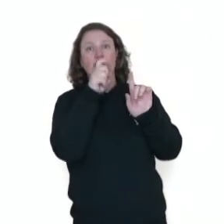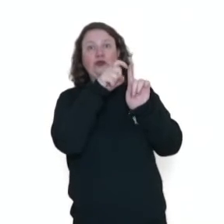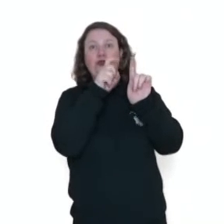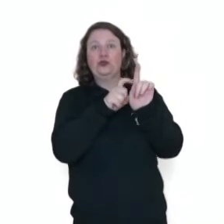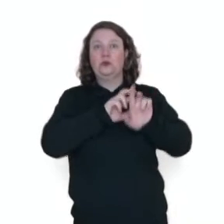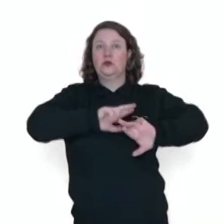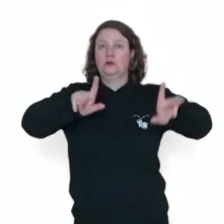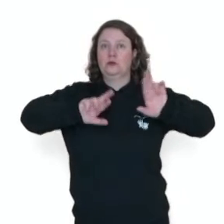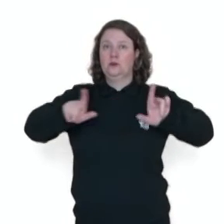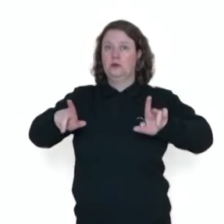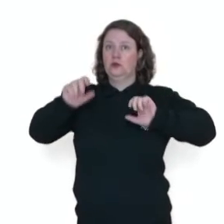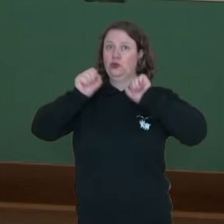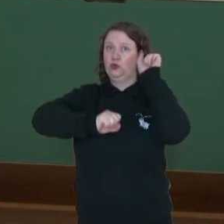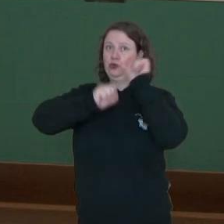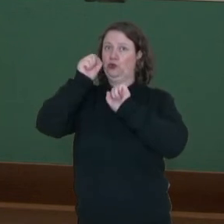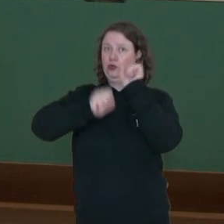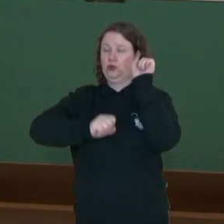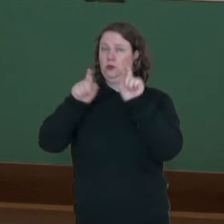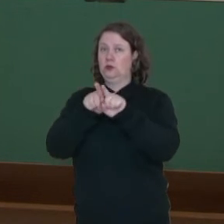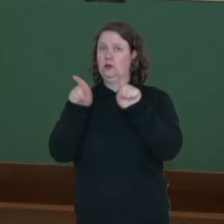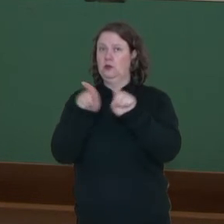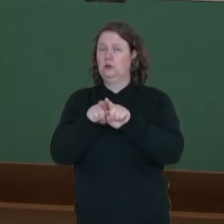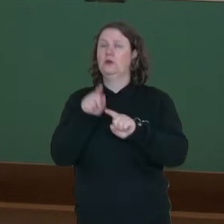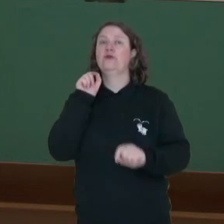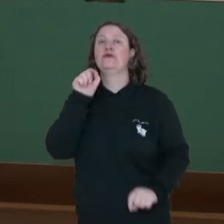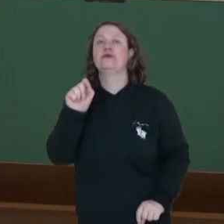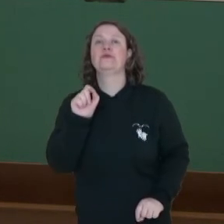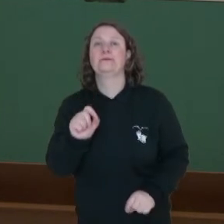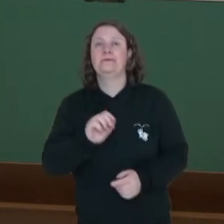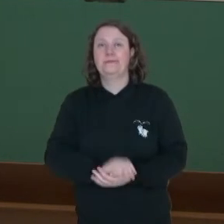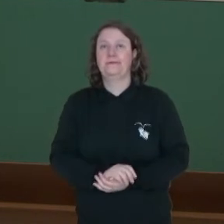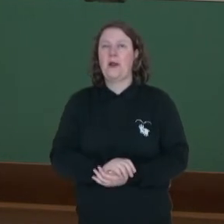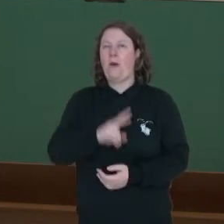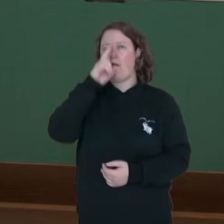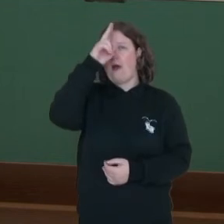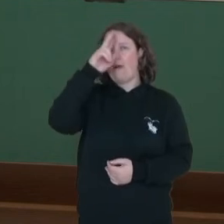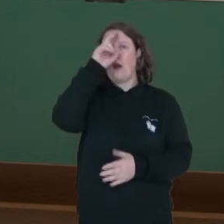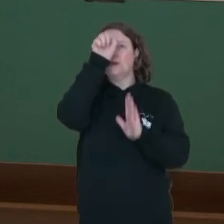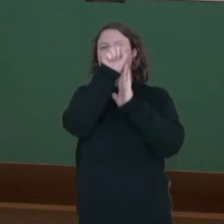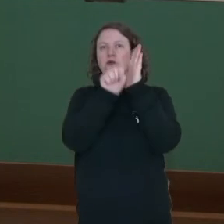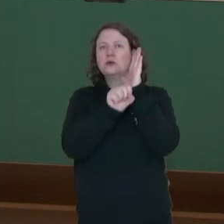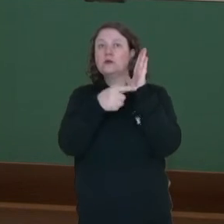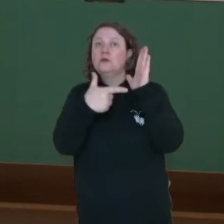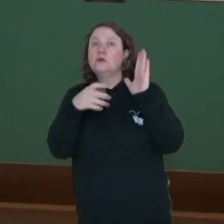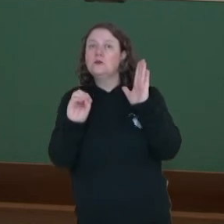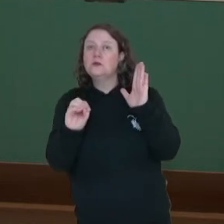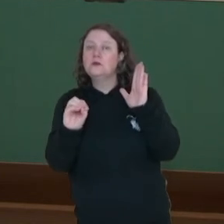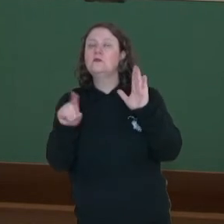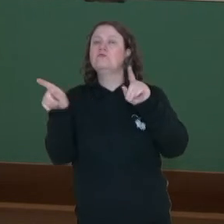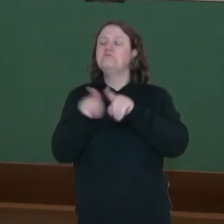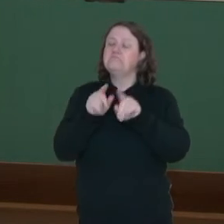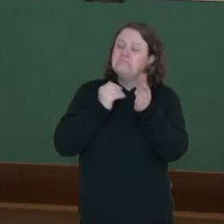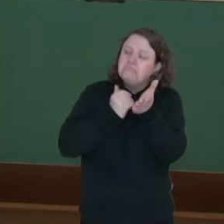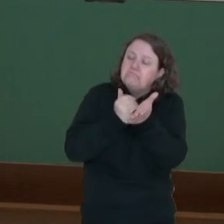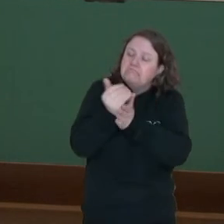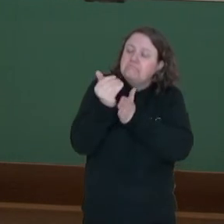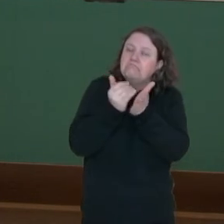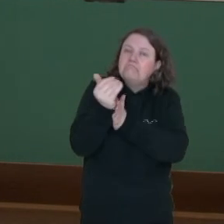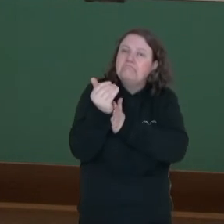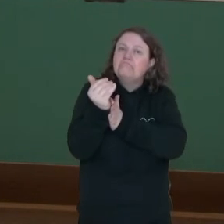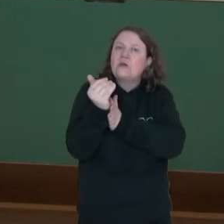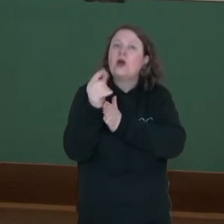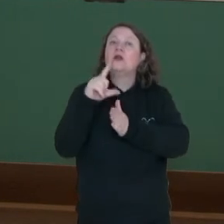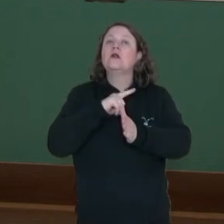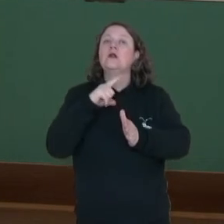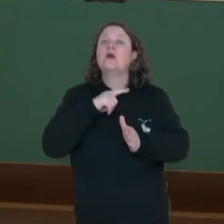de industrialização, ainda incipiente, né? Ele vai ficar mais forte no século XX, mas ele começa, inclusive, uma companhia